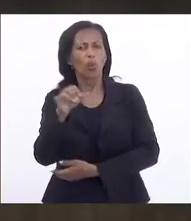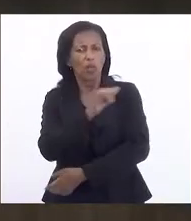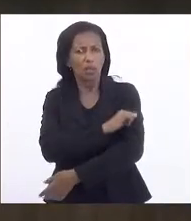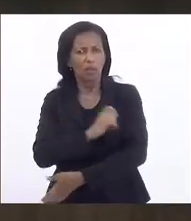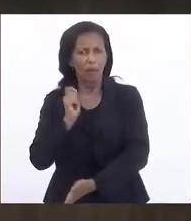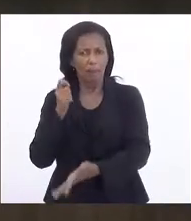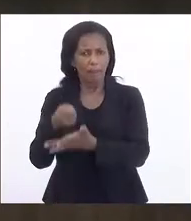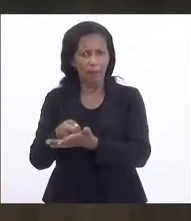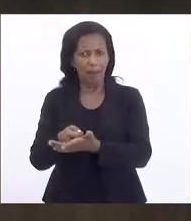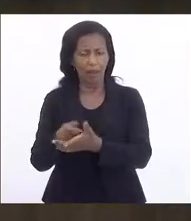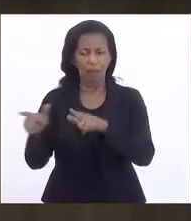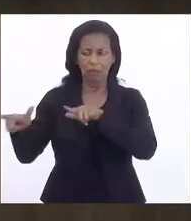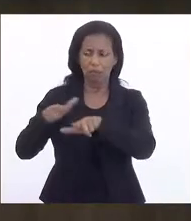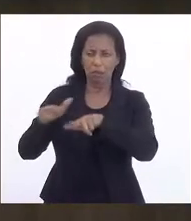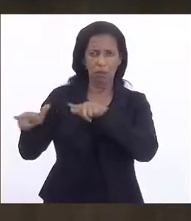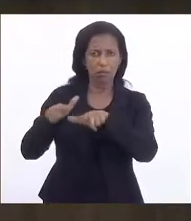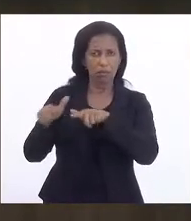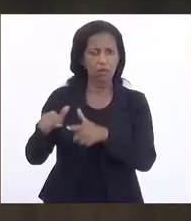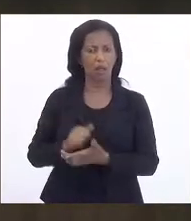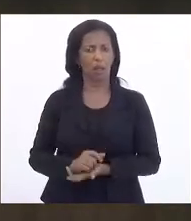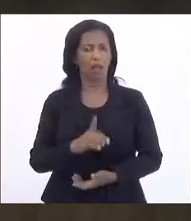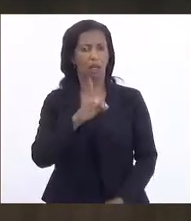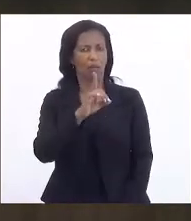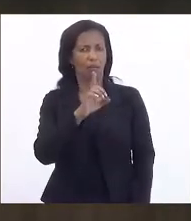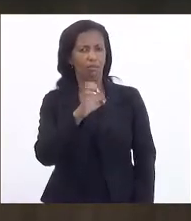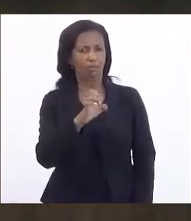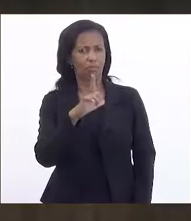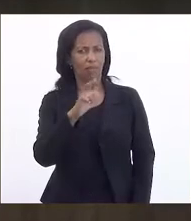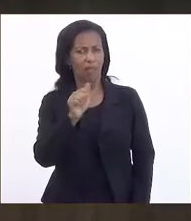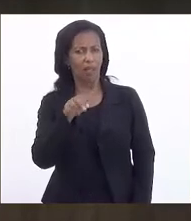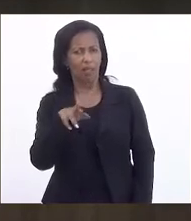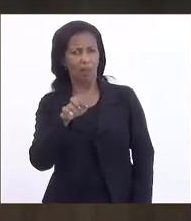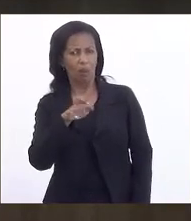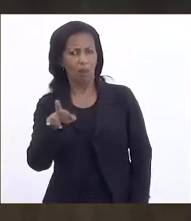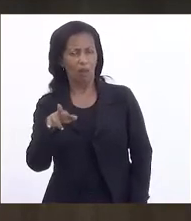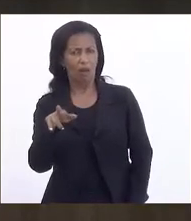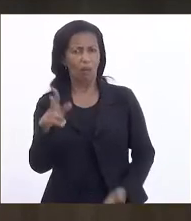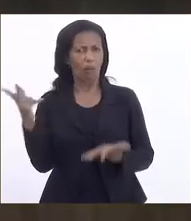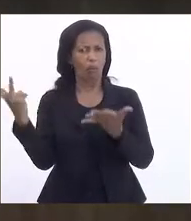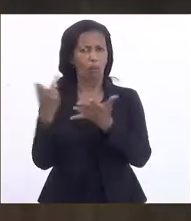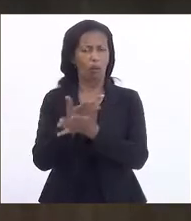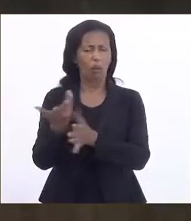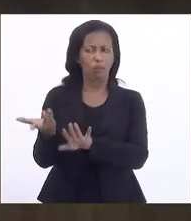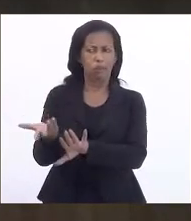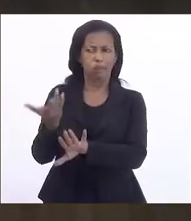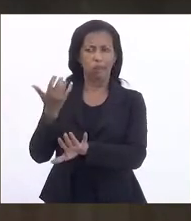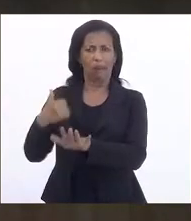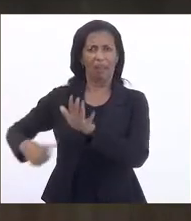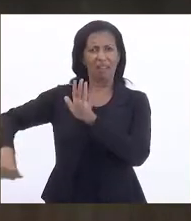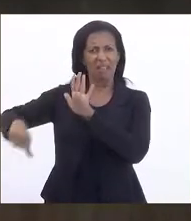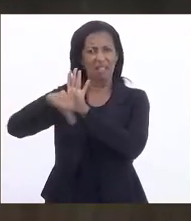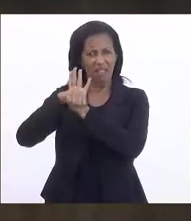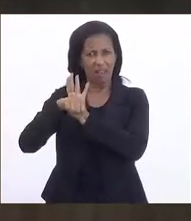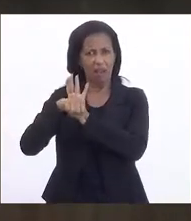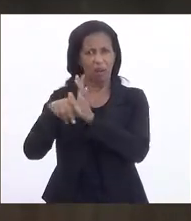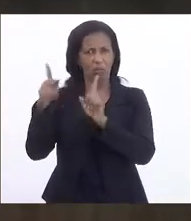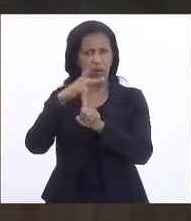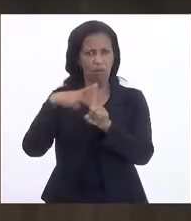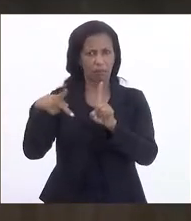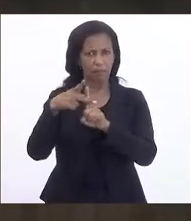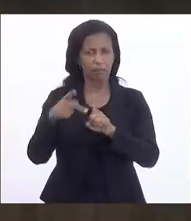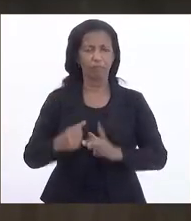pelo serviço da operação Delaware uma operação que foi feita de forma ilegal pelo Rio Previdência